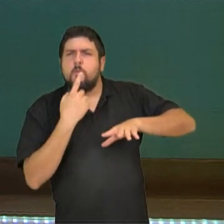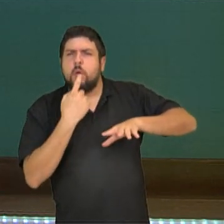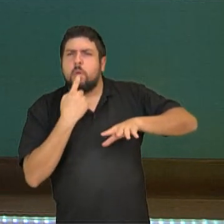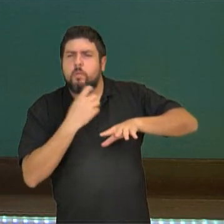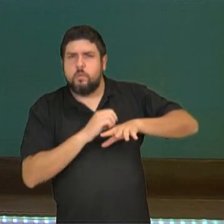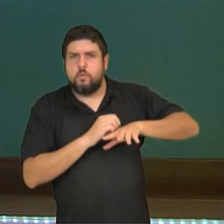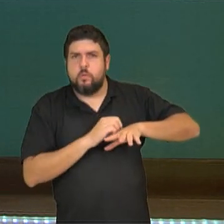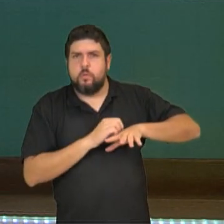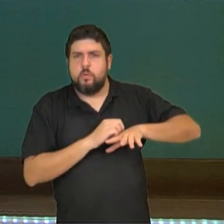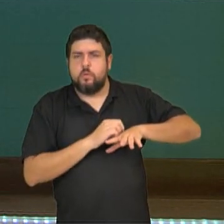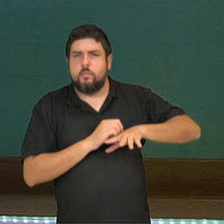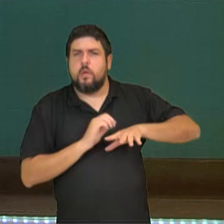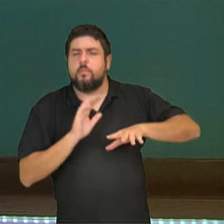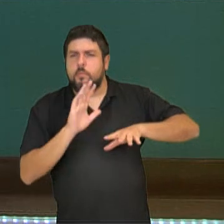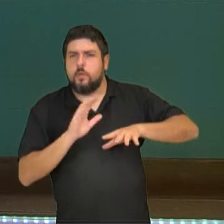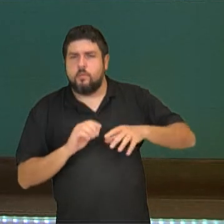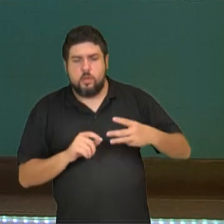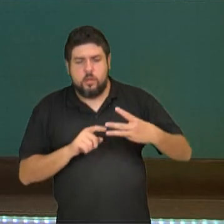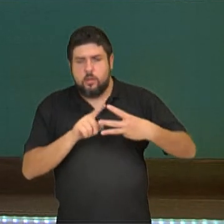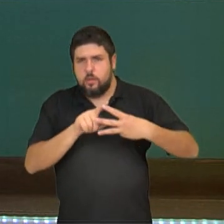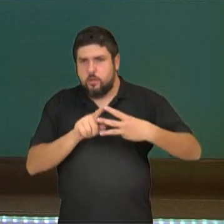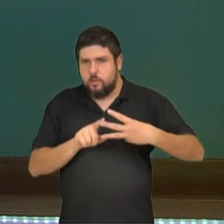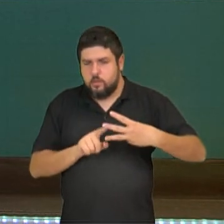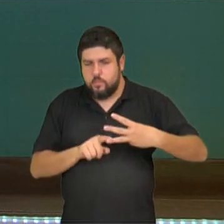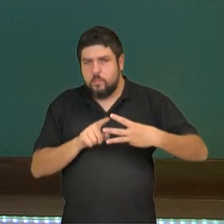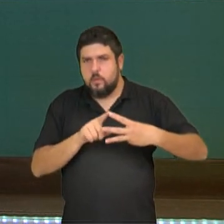Considerando 3 medicamentos, um